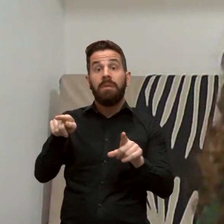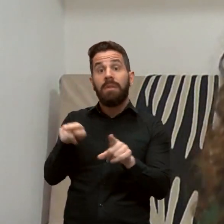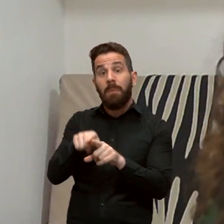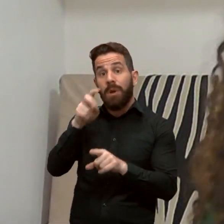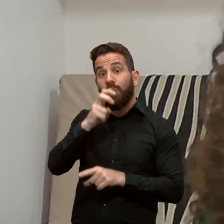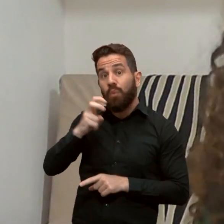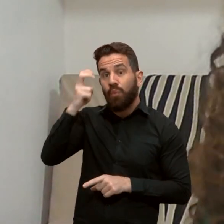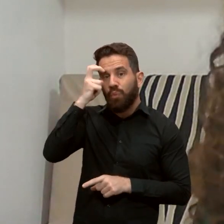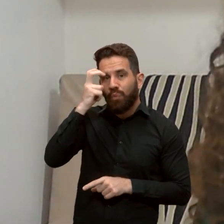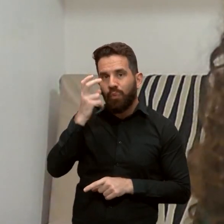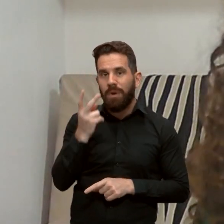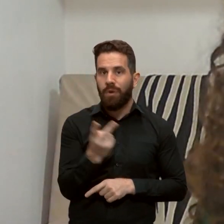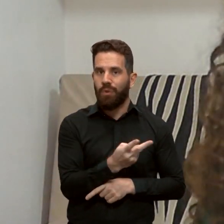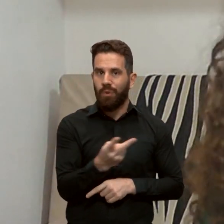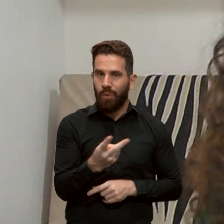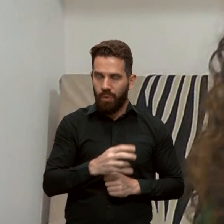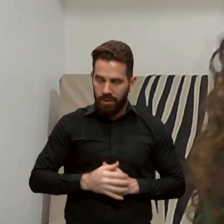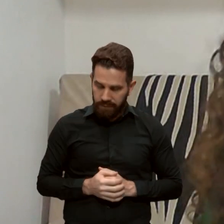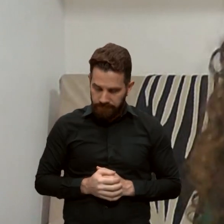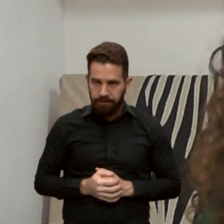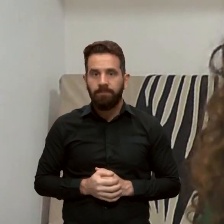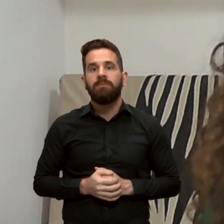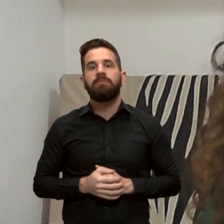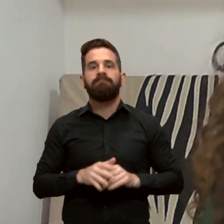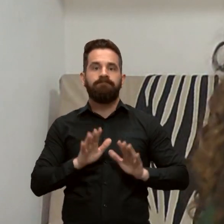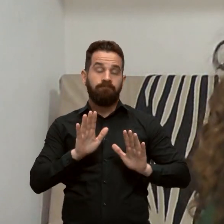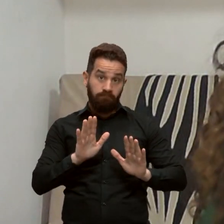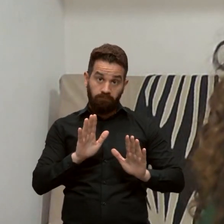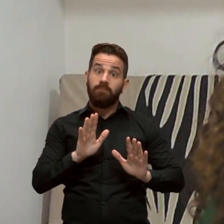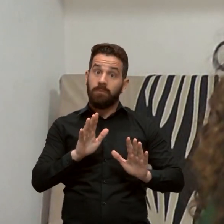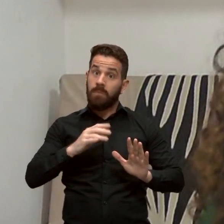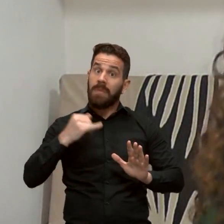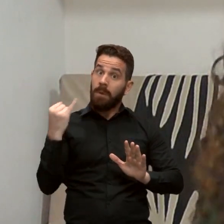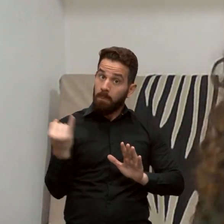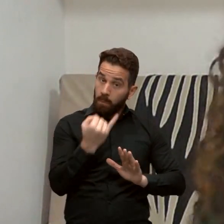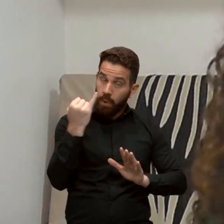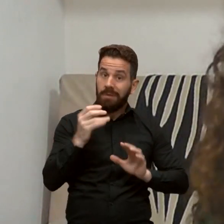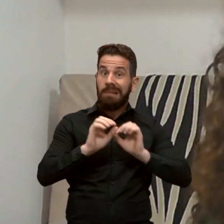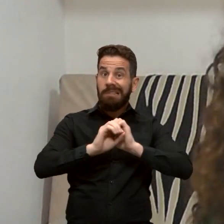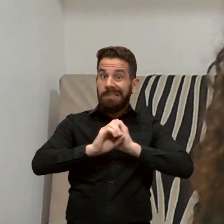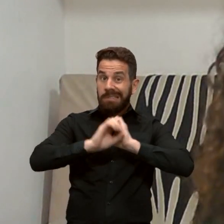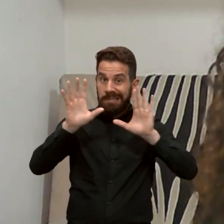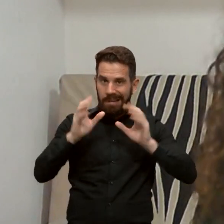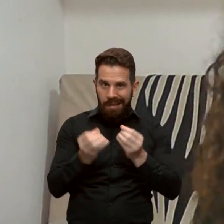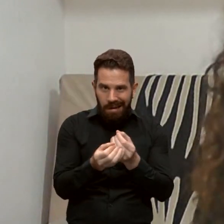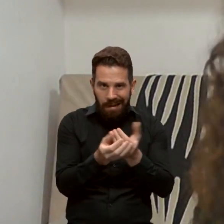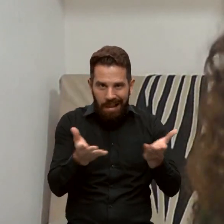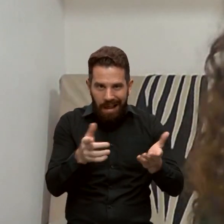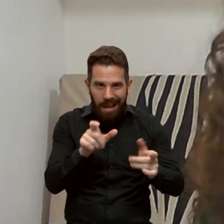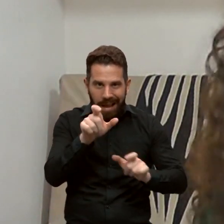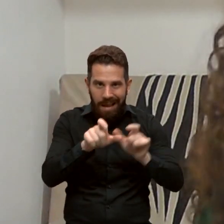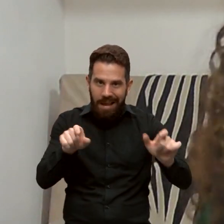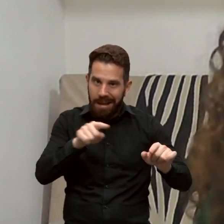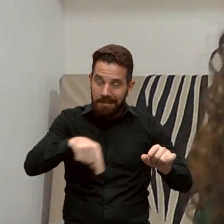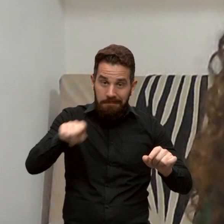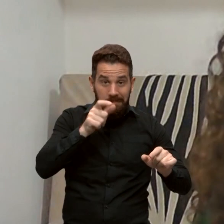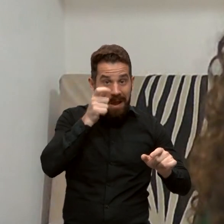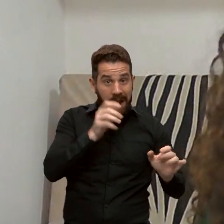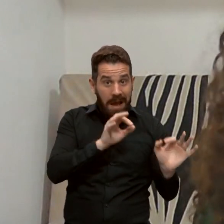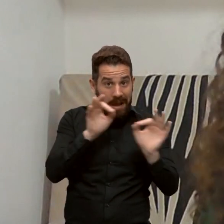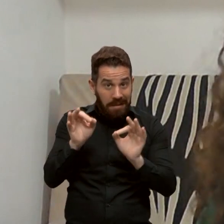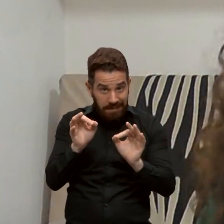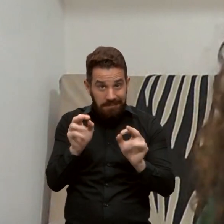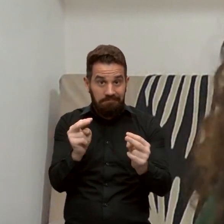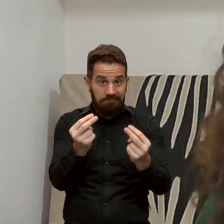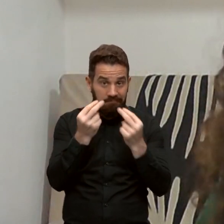então, assim, é muito importante que a gente deixe isso claro também para os nossos leitores, né? Que a gente